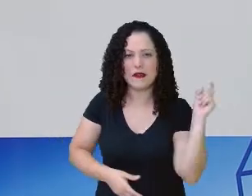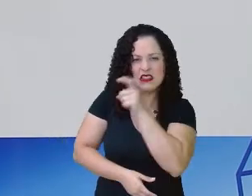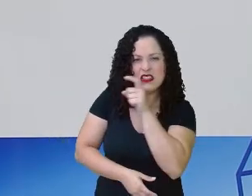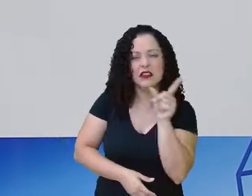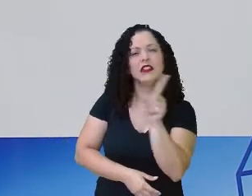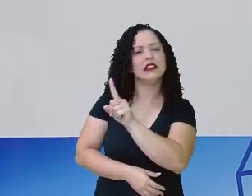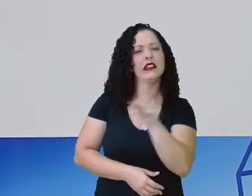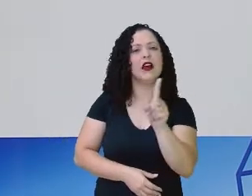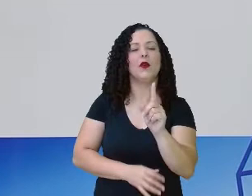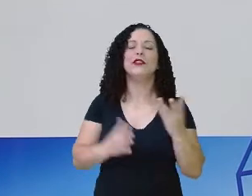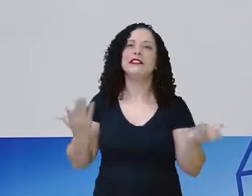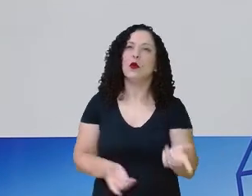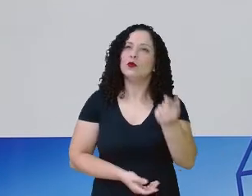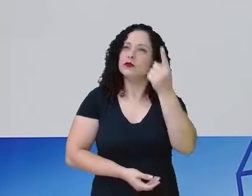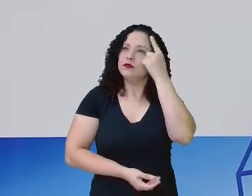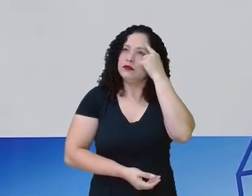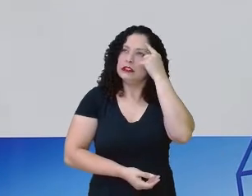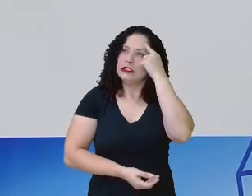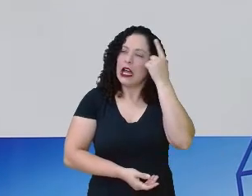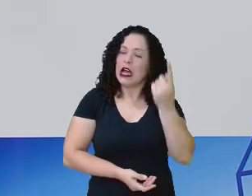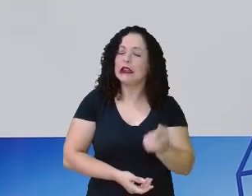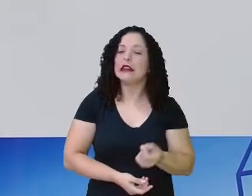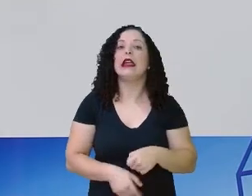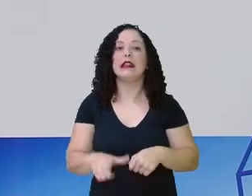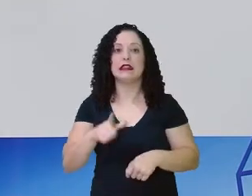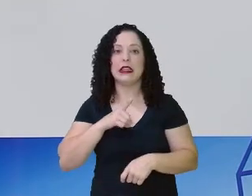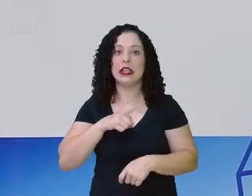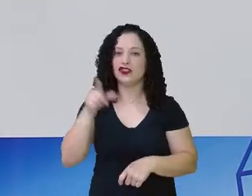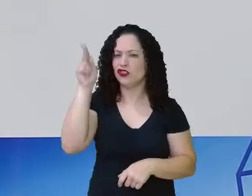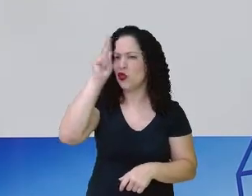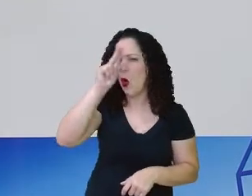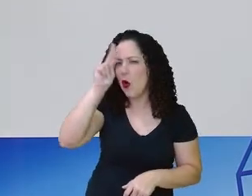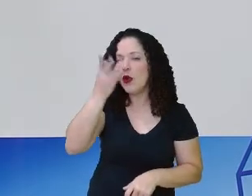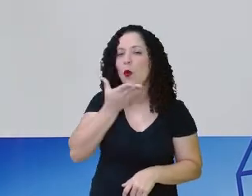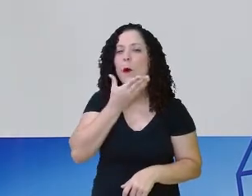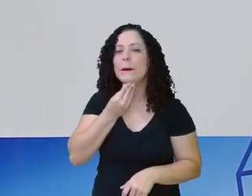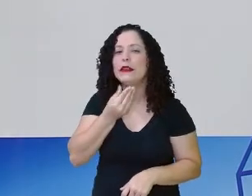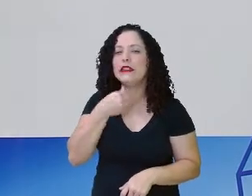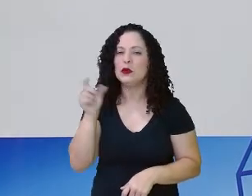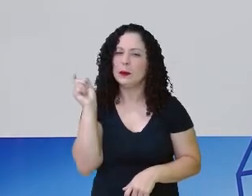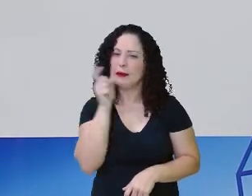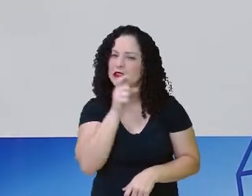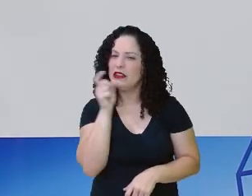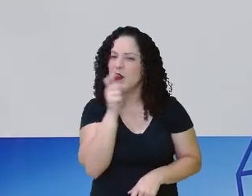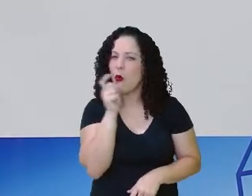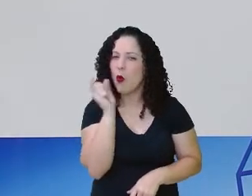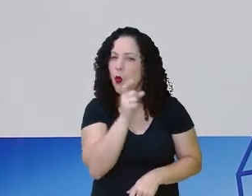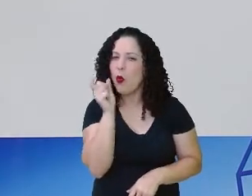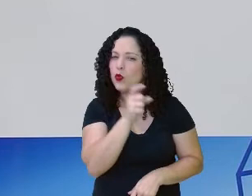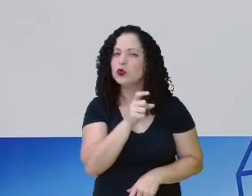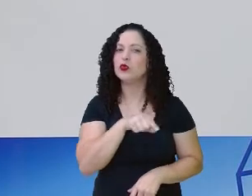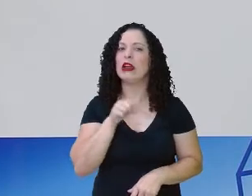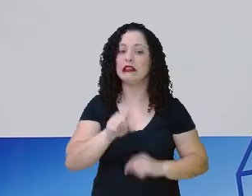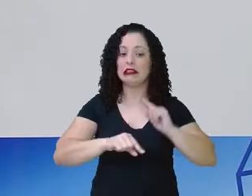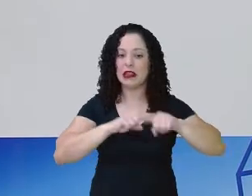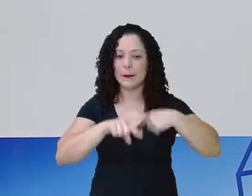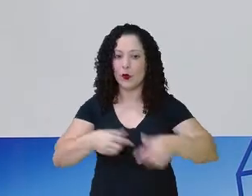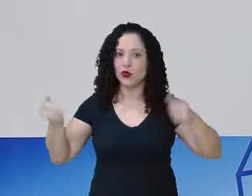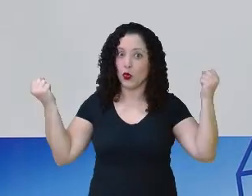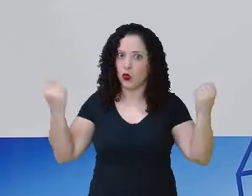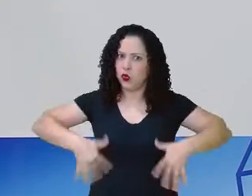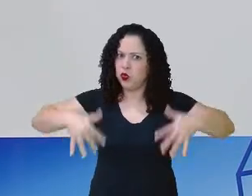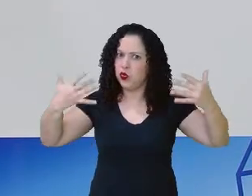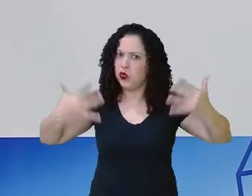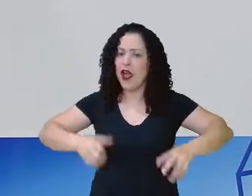Então, vai contar a história de Pedrinho e o Lobo, que era um menino muito mentiroso, e no final das contas ele se dá mal, porque quando ele falou